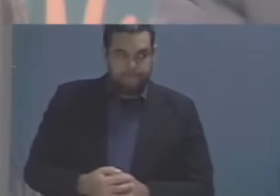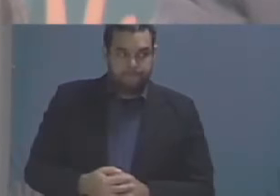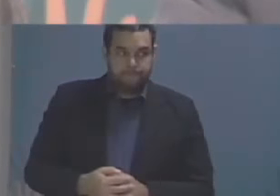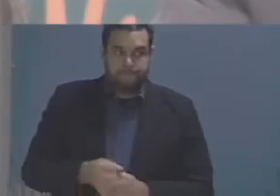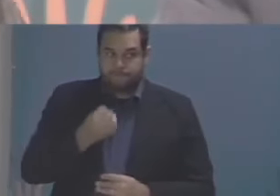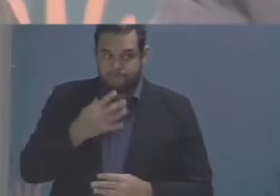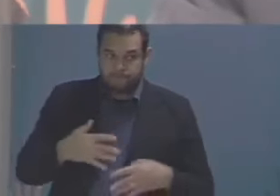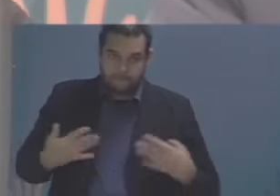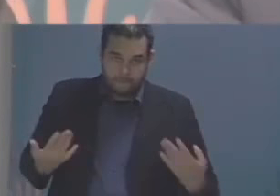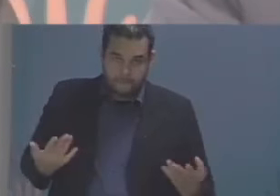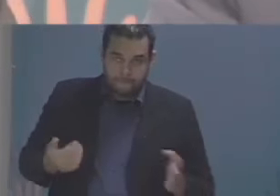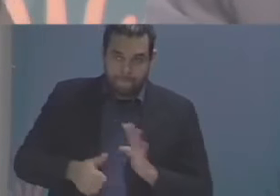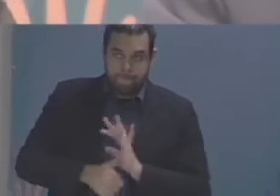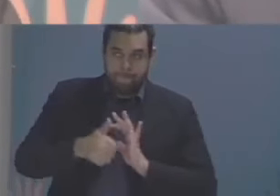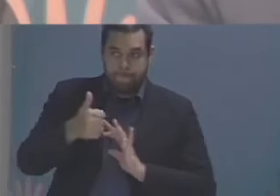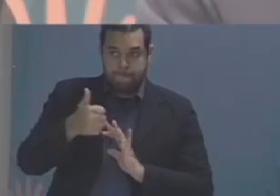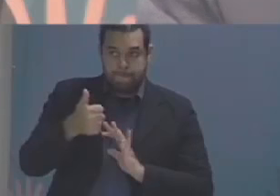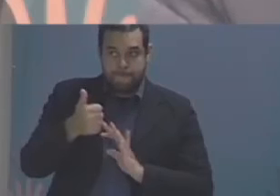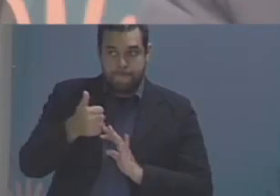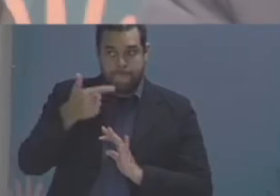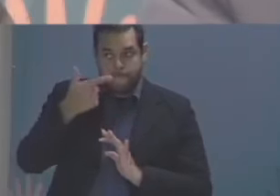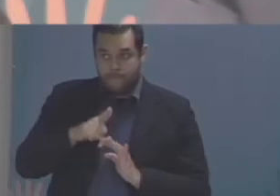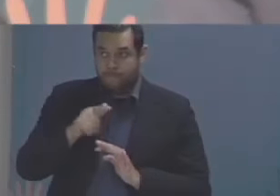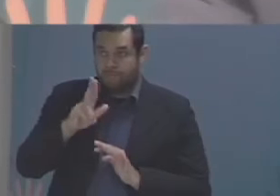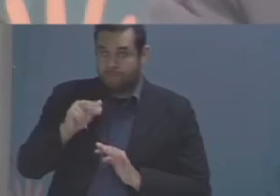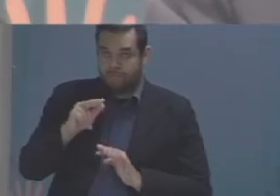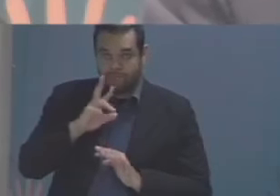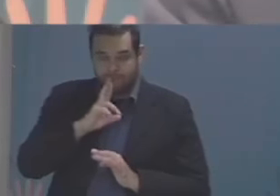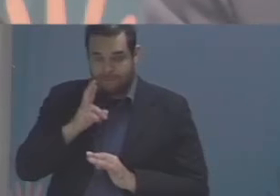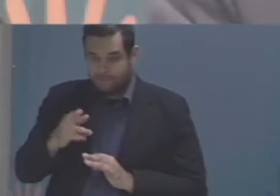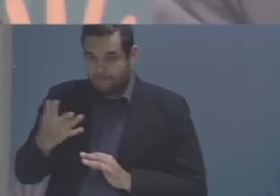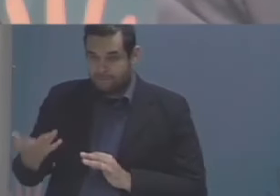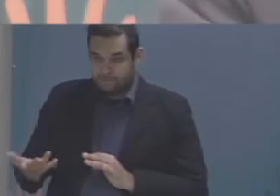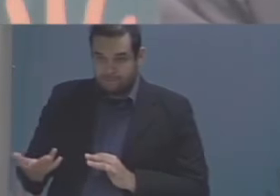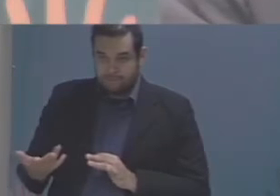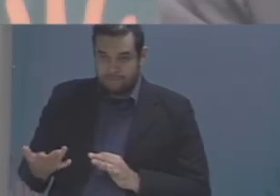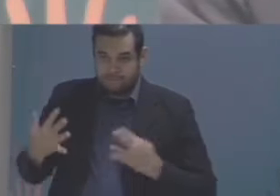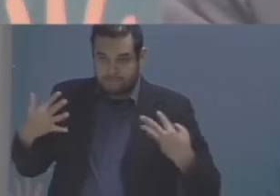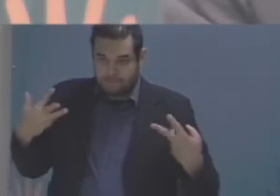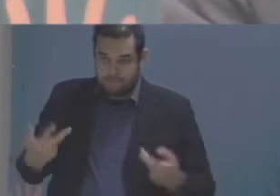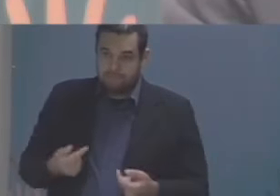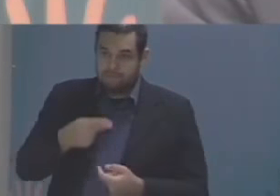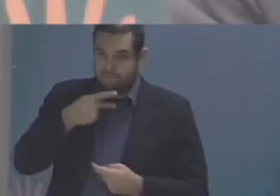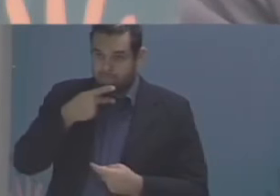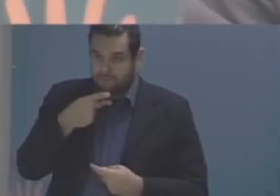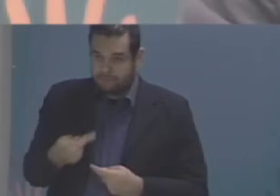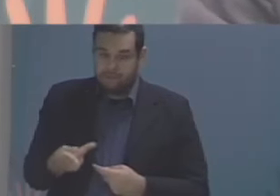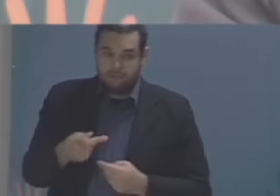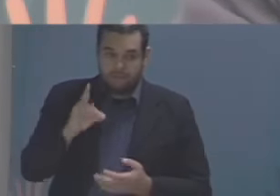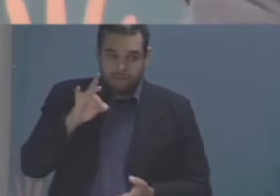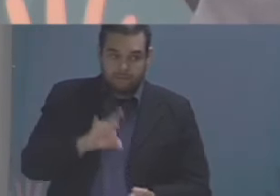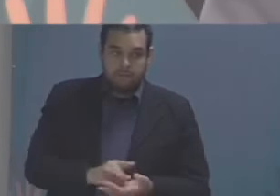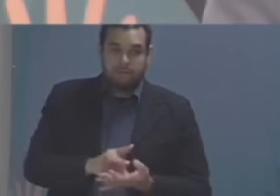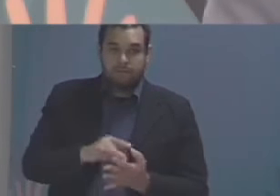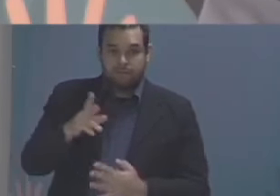Bom, então vamos lá. Primeira coisa que você novamente não respondeu a minha pergunta. E tudo aquilo que eu estou dizendo e afirmando aqui está registrado nas atas